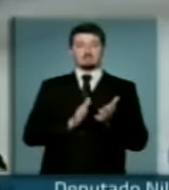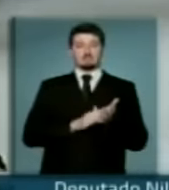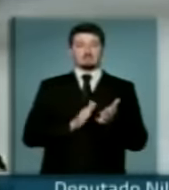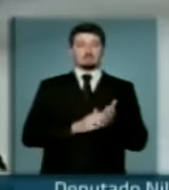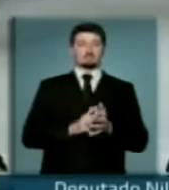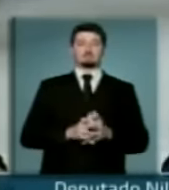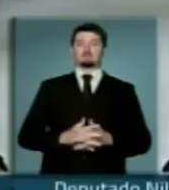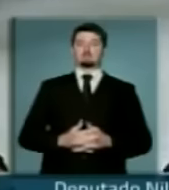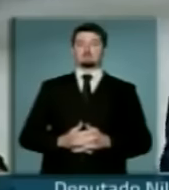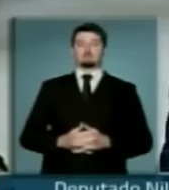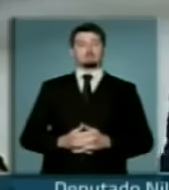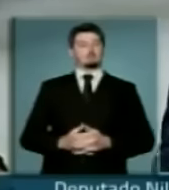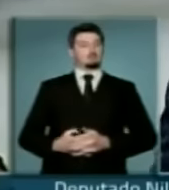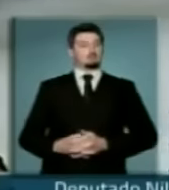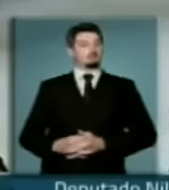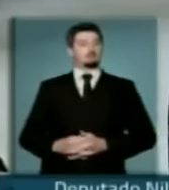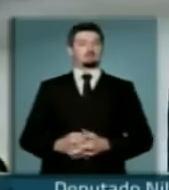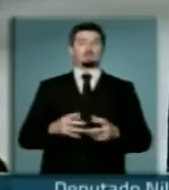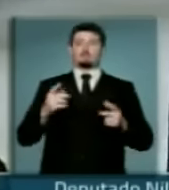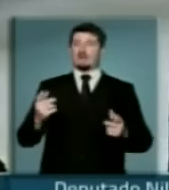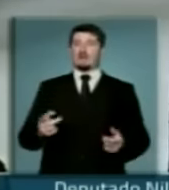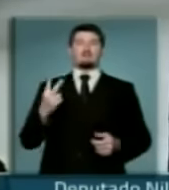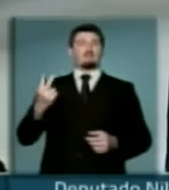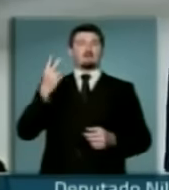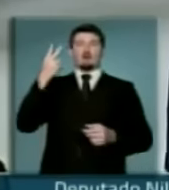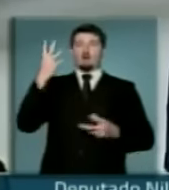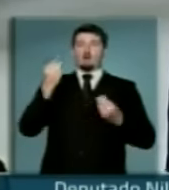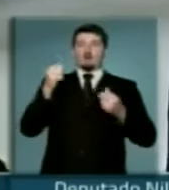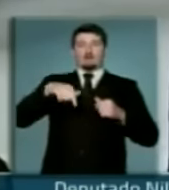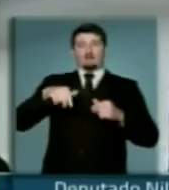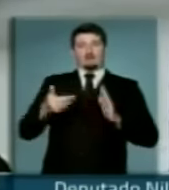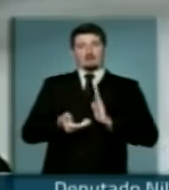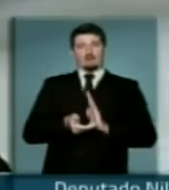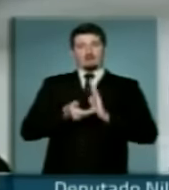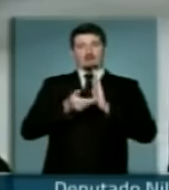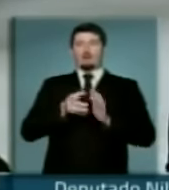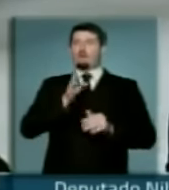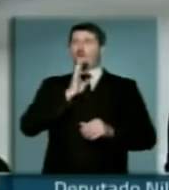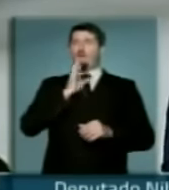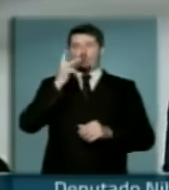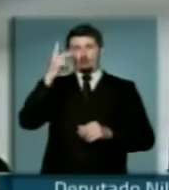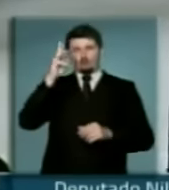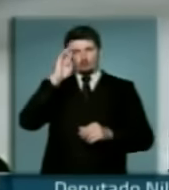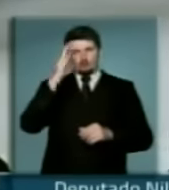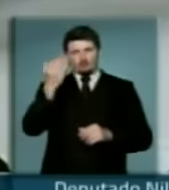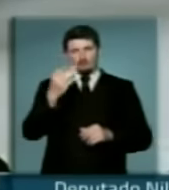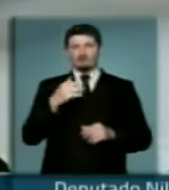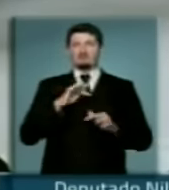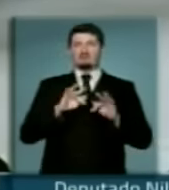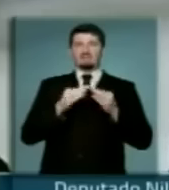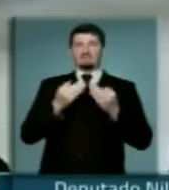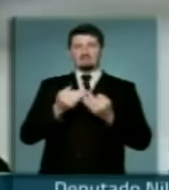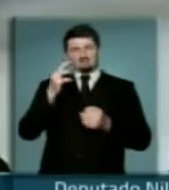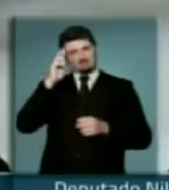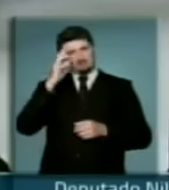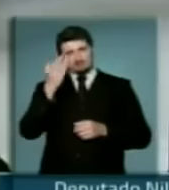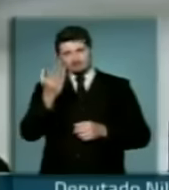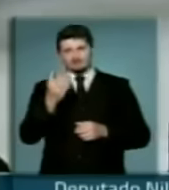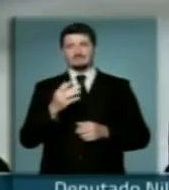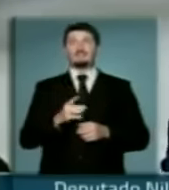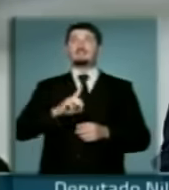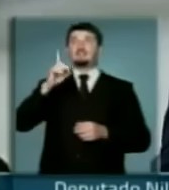certeza, você vai ajudar a enriquecer muito essa casa, pelo conhecimento que você tem e pela família que você construiu, que Deus